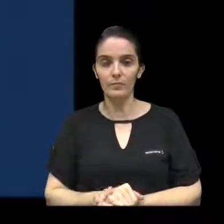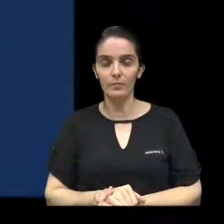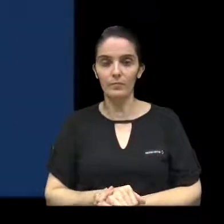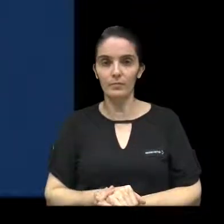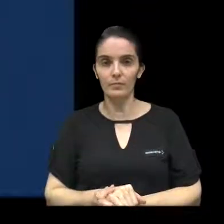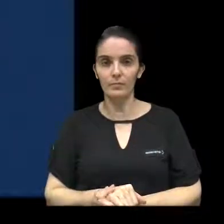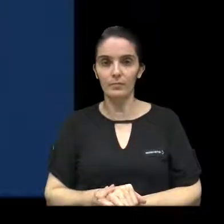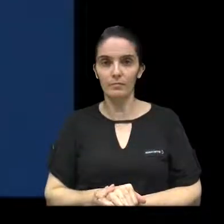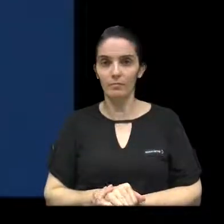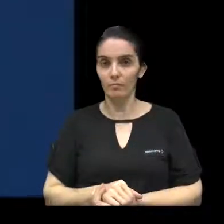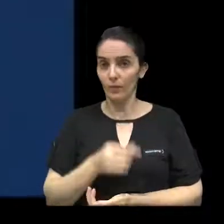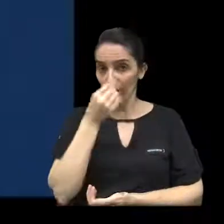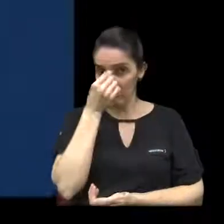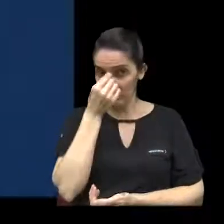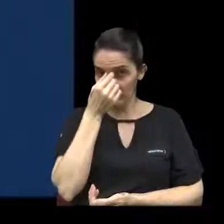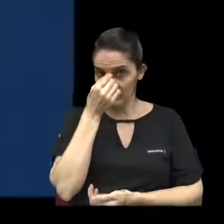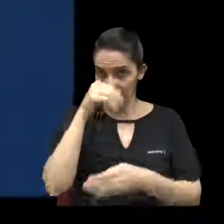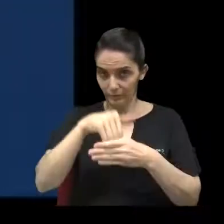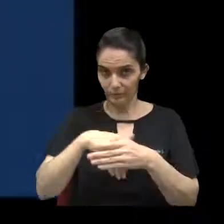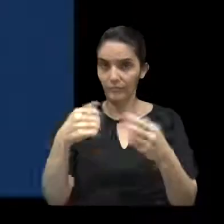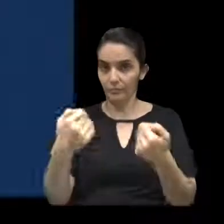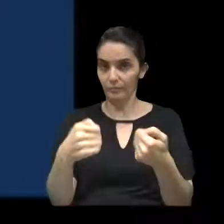Jorge Freitas.